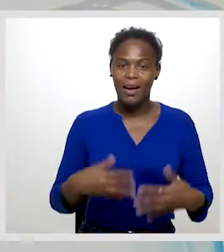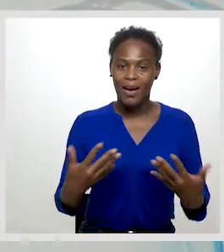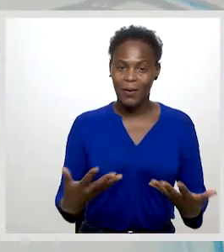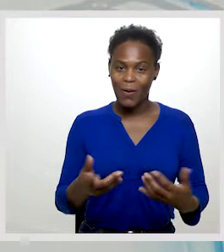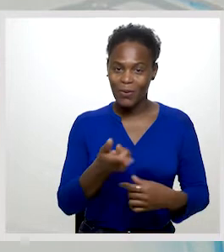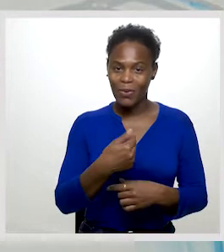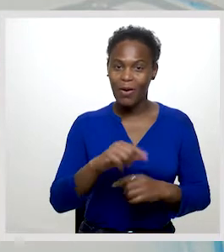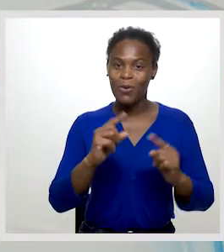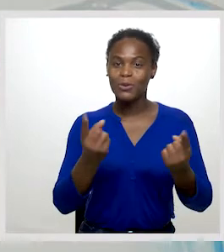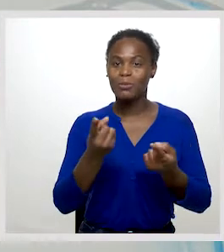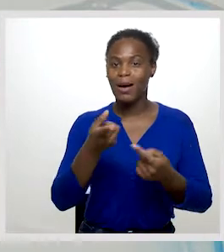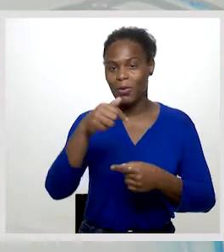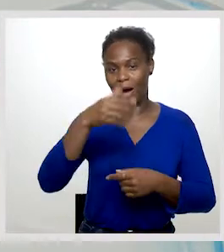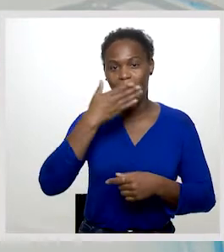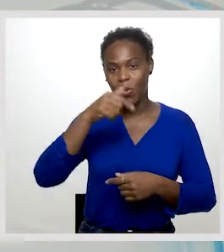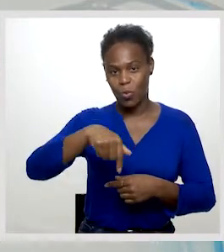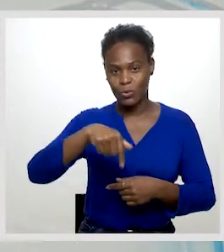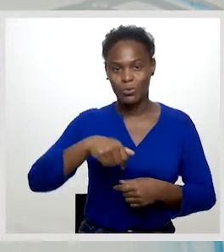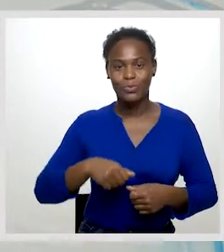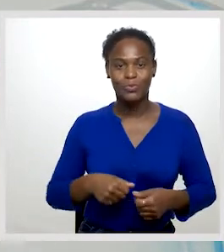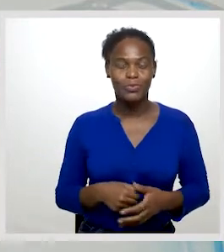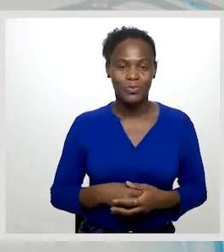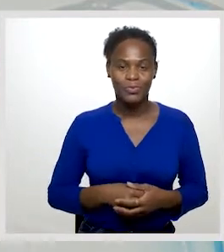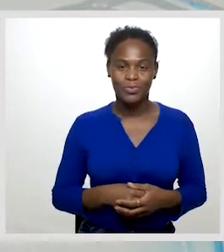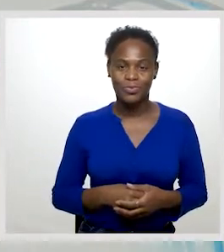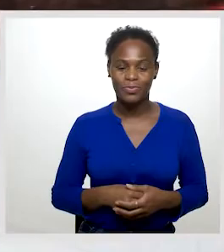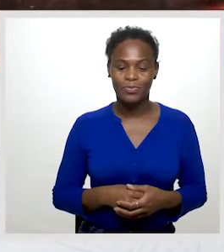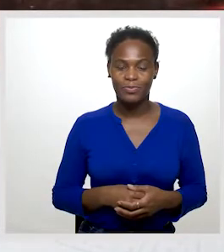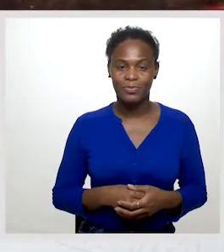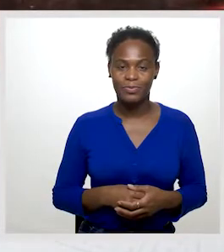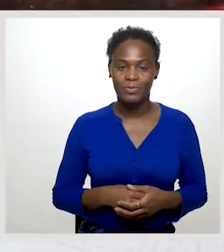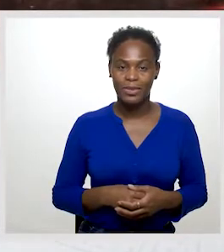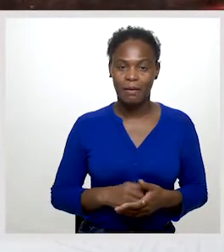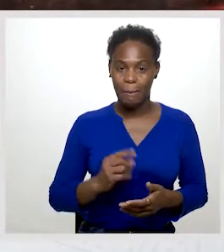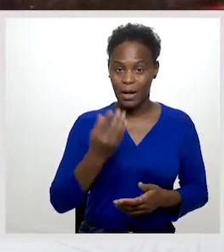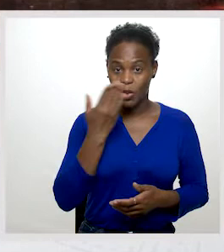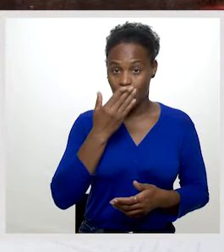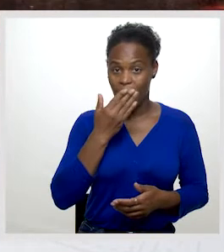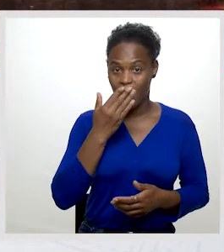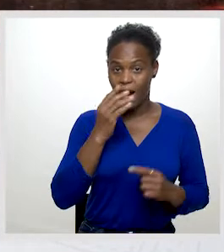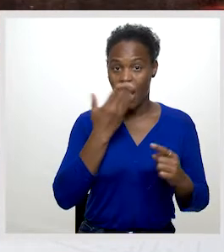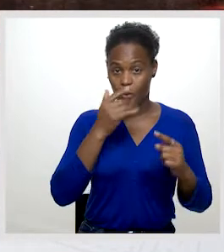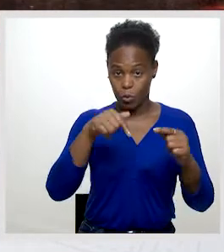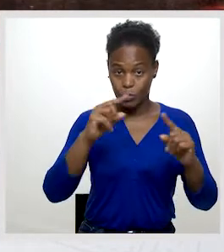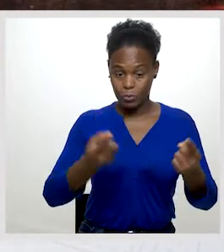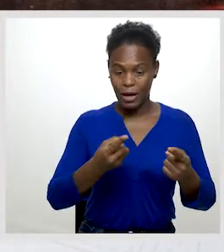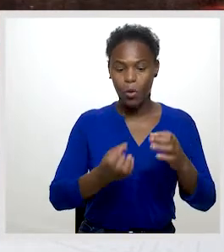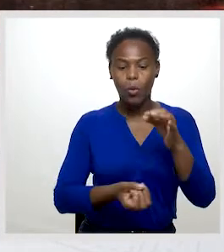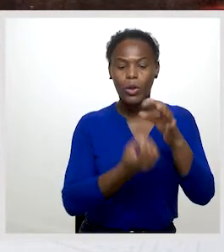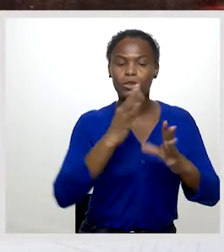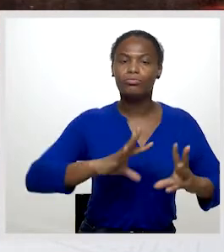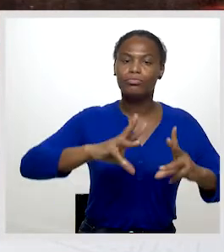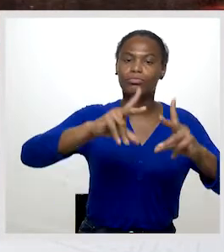Agora vamos ao nosso sumário de hoje, da nossa aula de hoje. O nosso sumário é Origem e Evolução